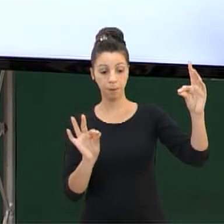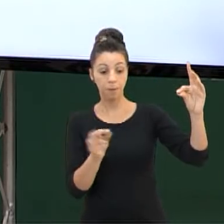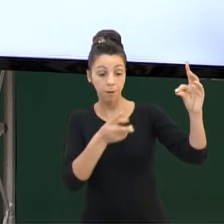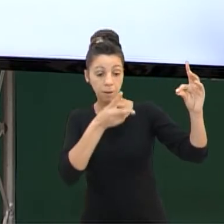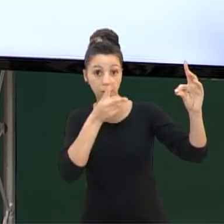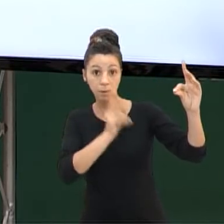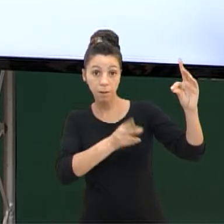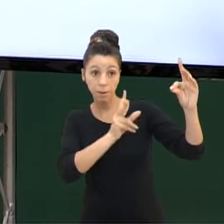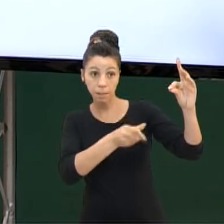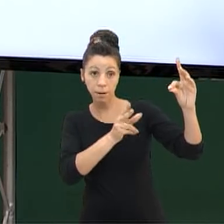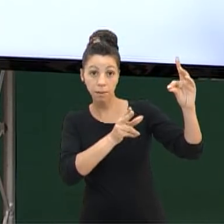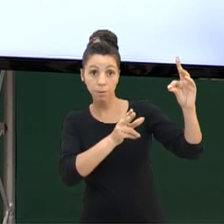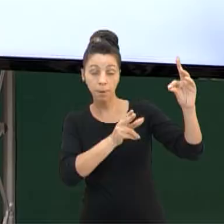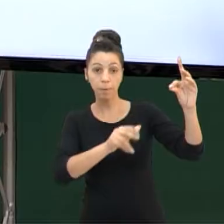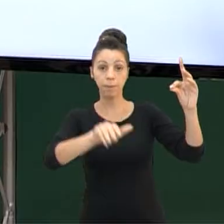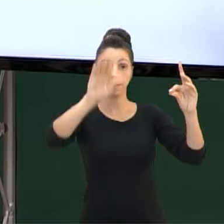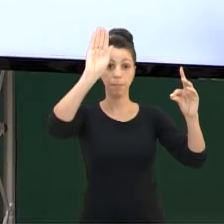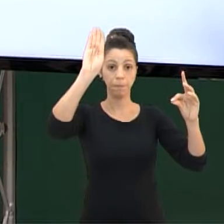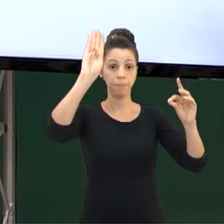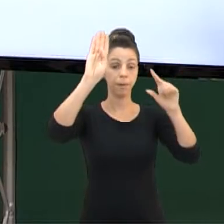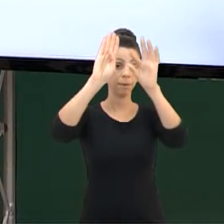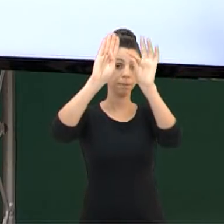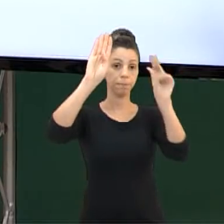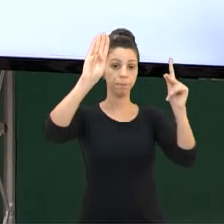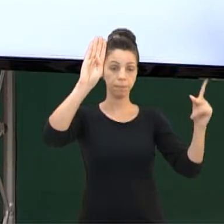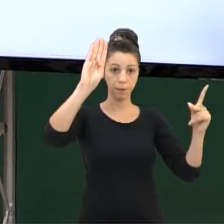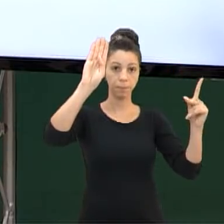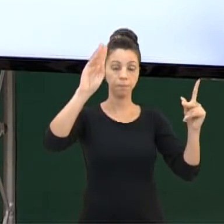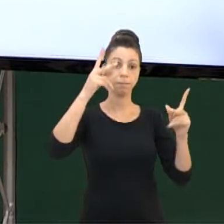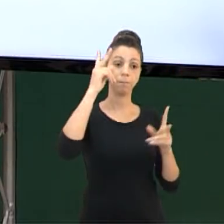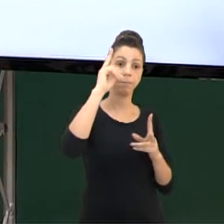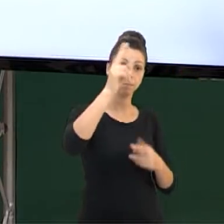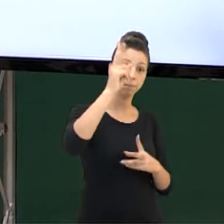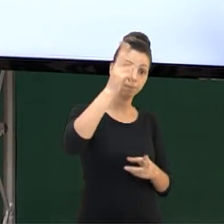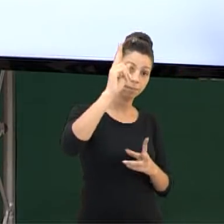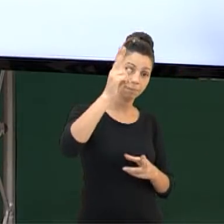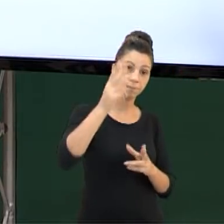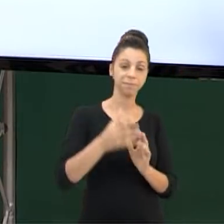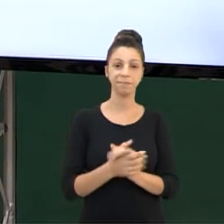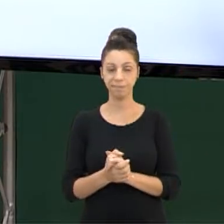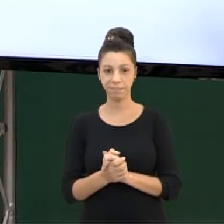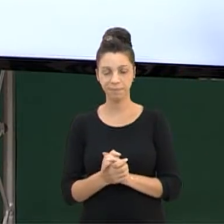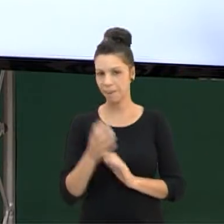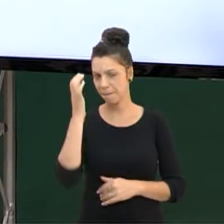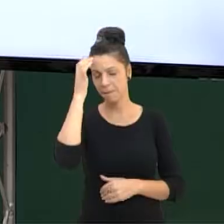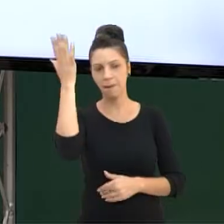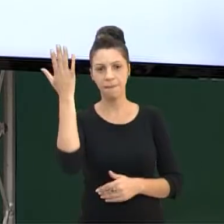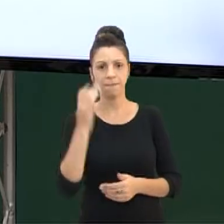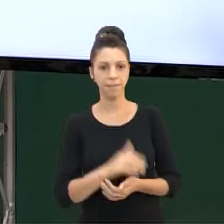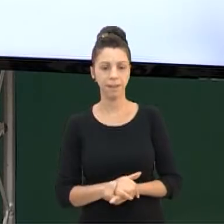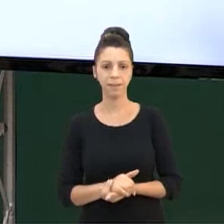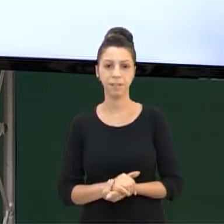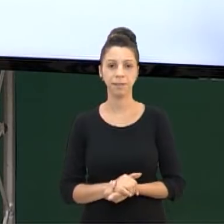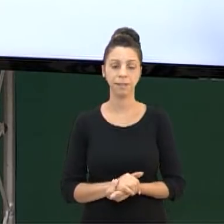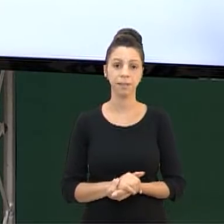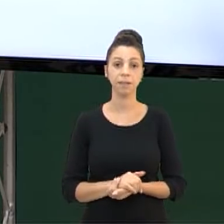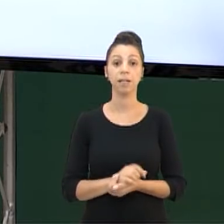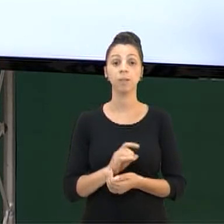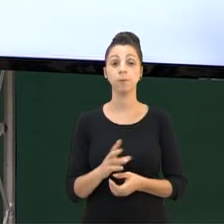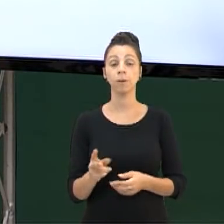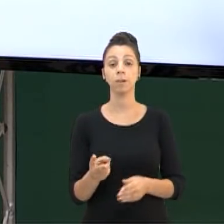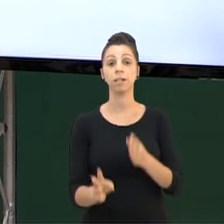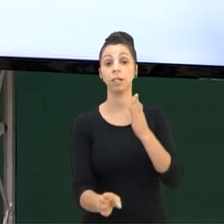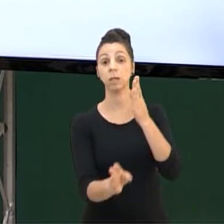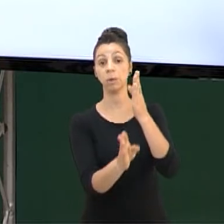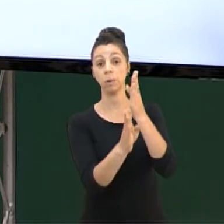ser igual, a BP. E aí, fica fácil. É só encontrar o valor